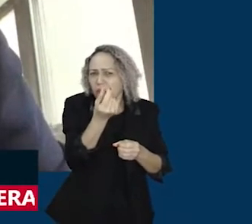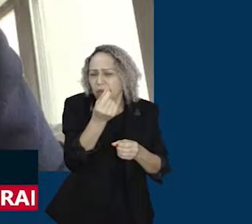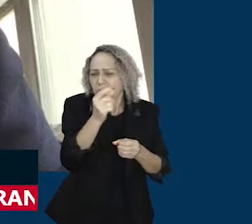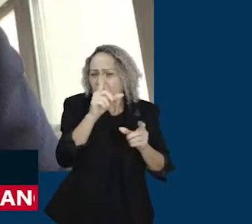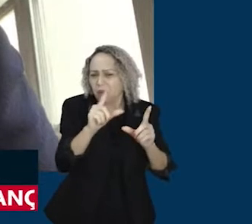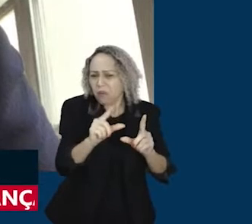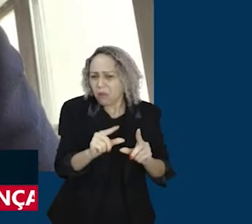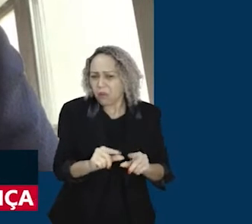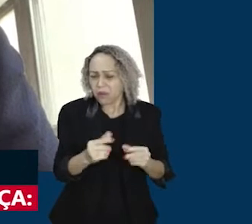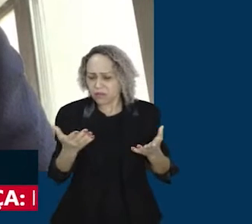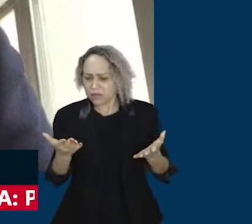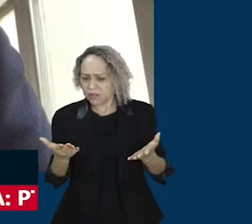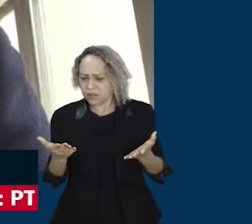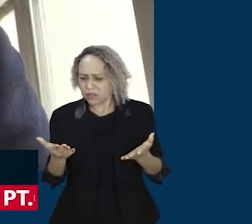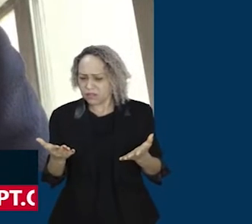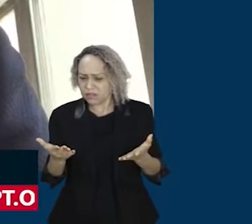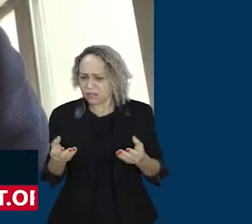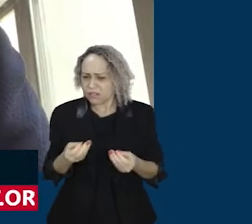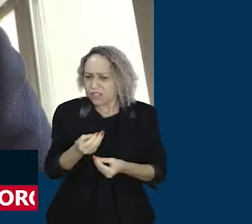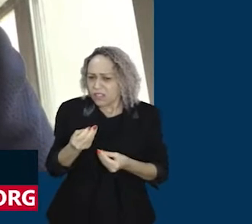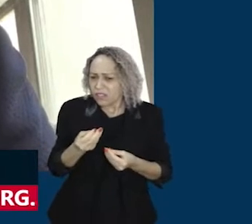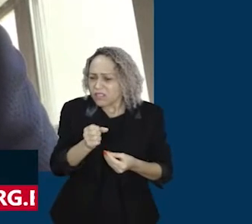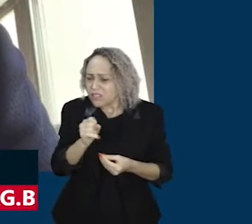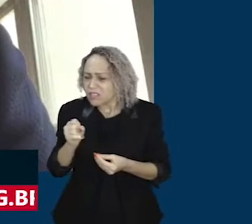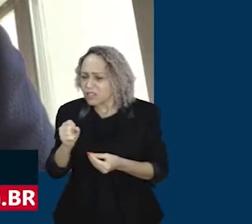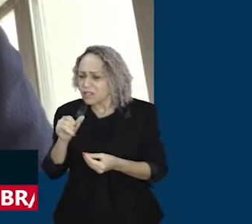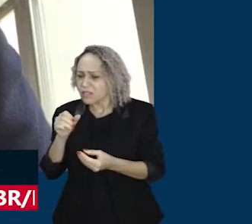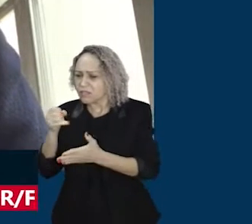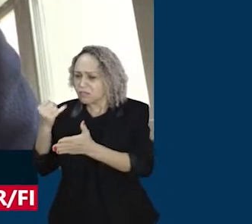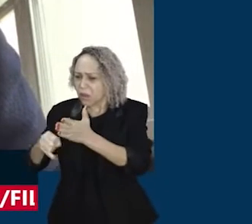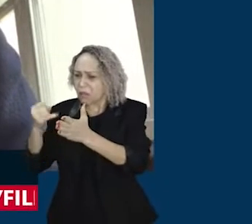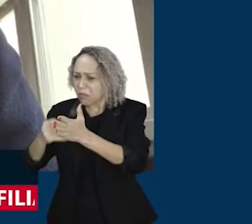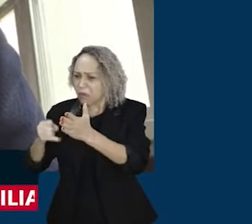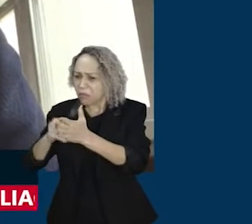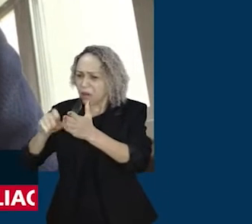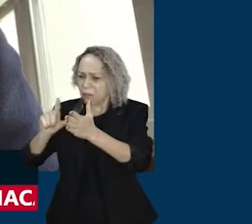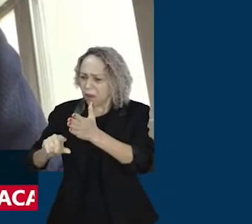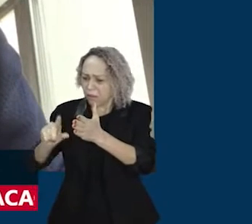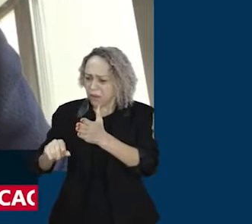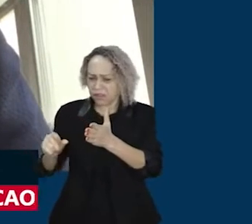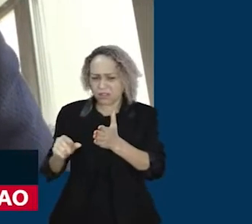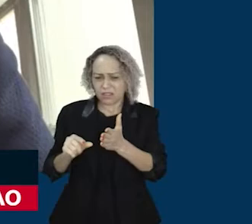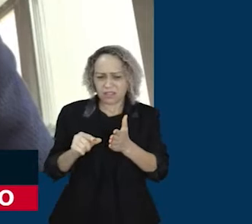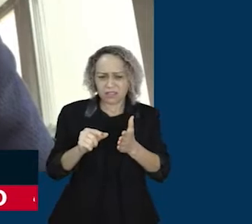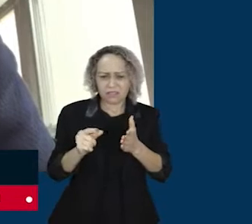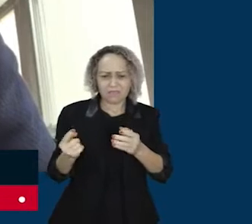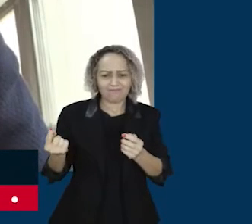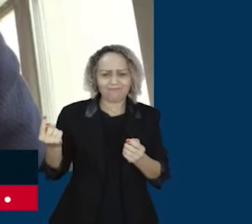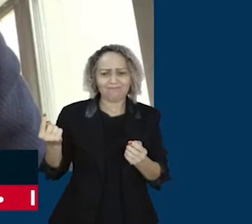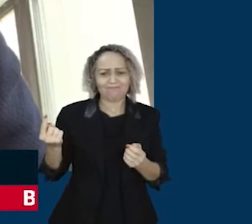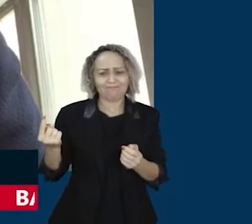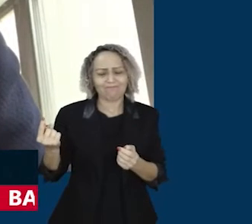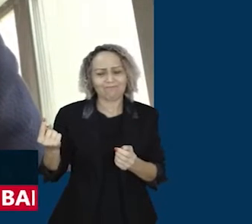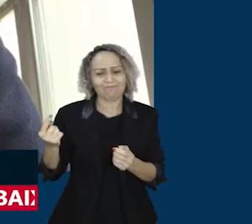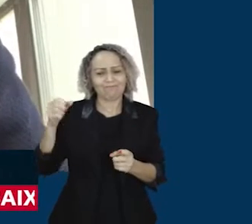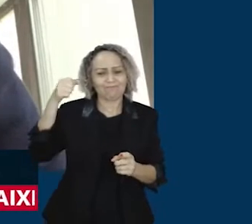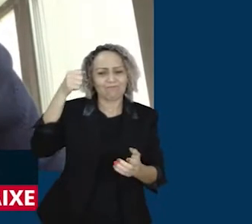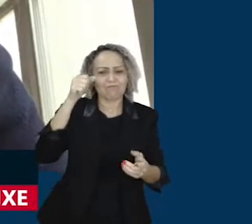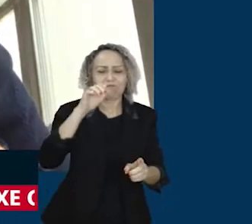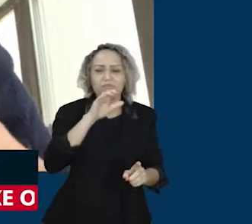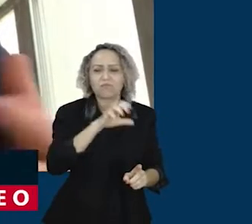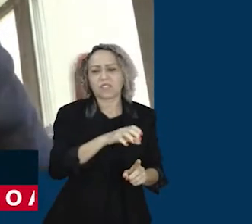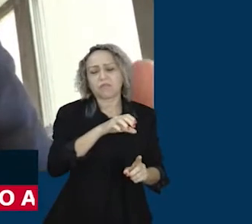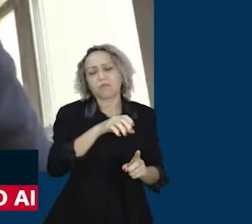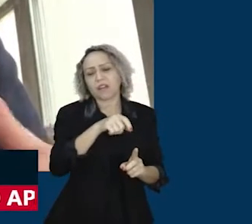diminuição alegada por essas diminuições de impostos. E, no entanto, o efeito para os estados é terrível. Você tem